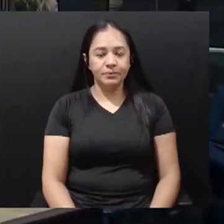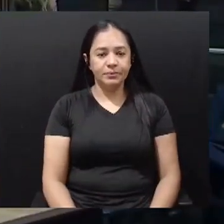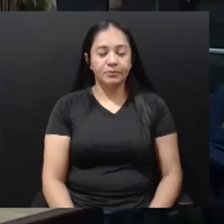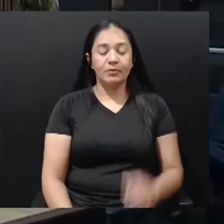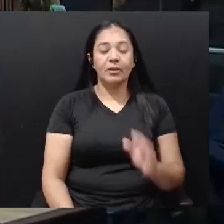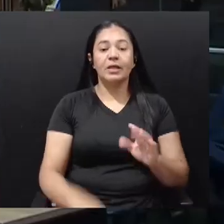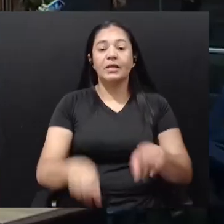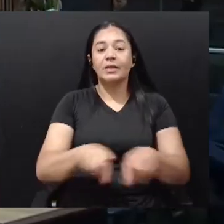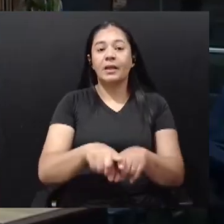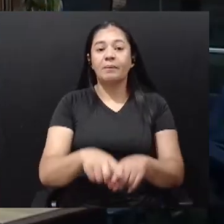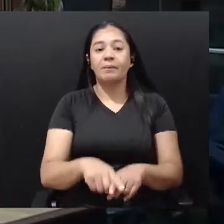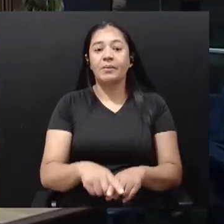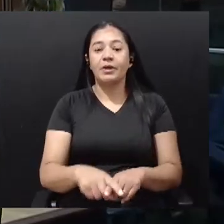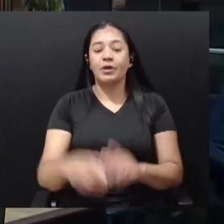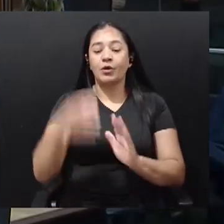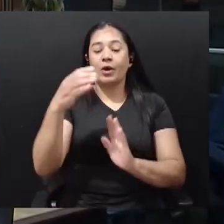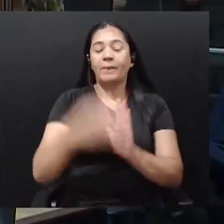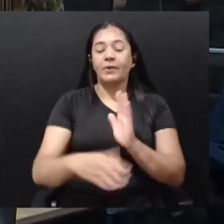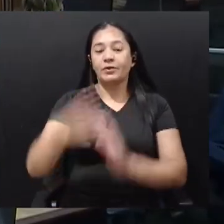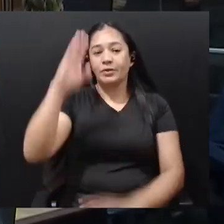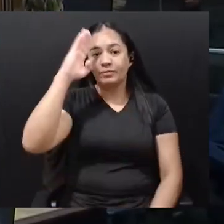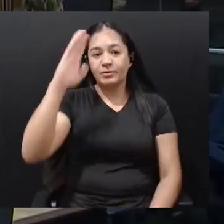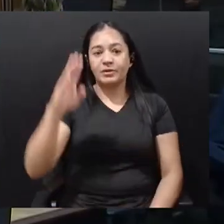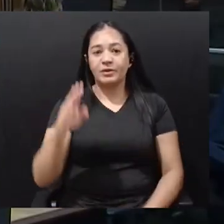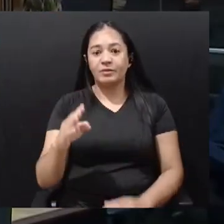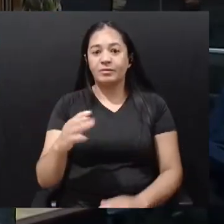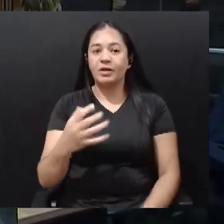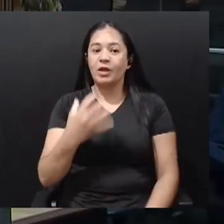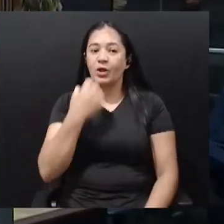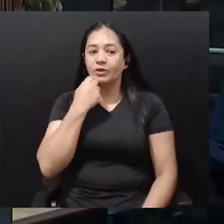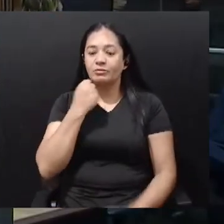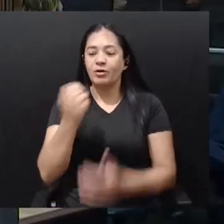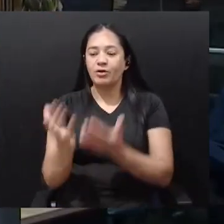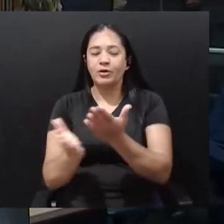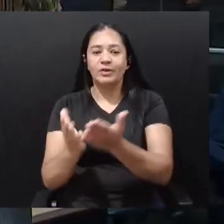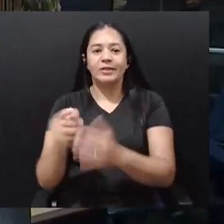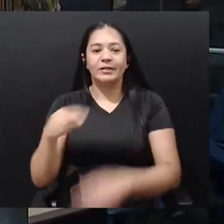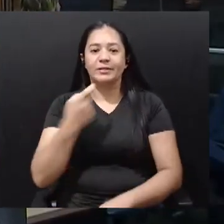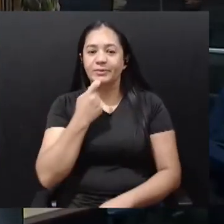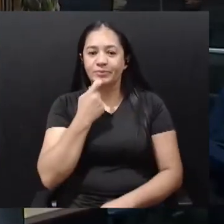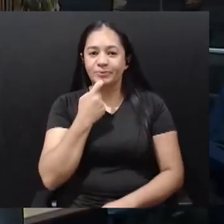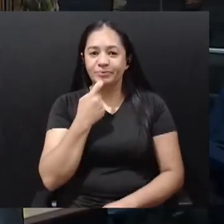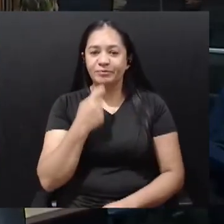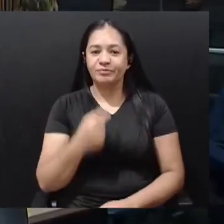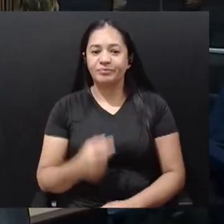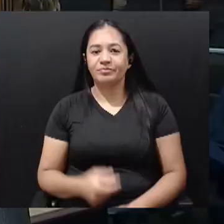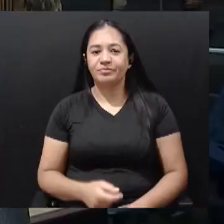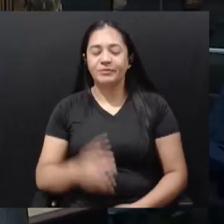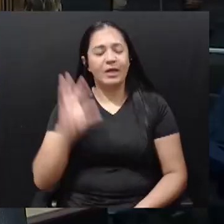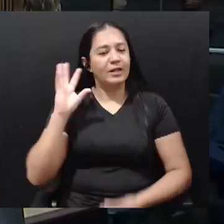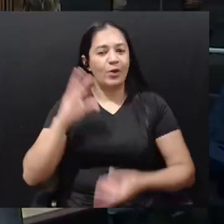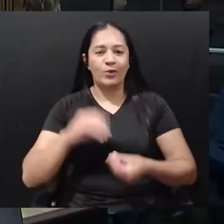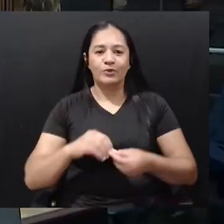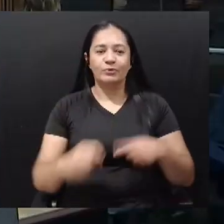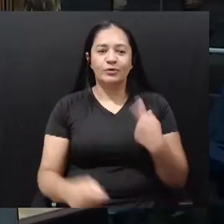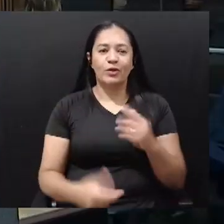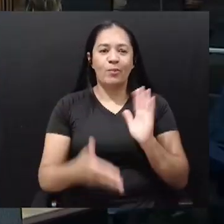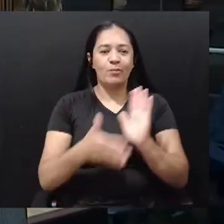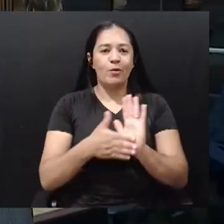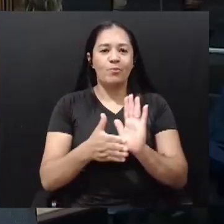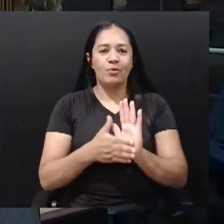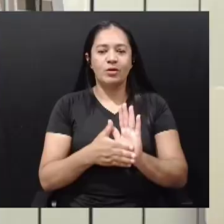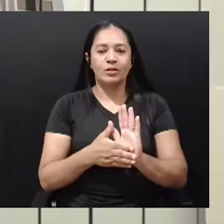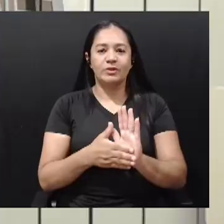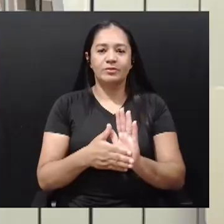preservação do patrimônio cinematográfico aqui em Campinas. Um pouco esse é o resumo do que a gente está propondo com esse projeto de